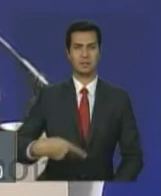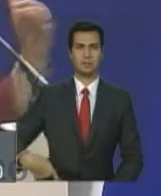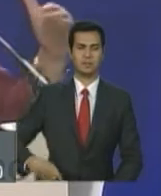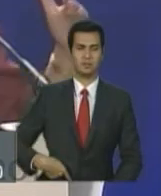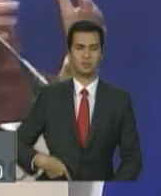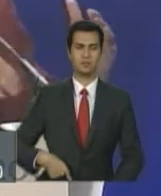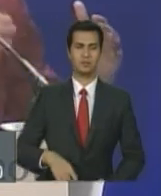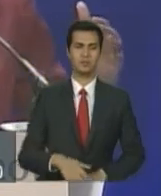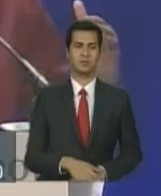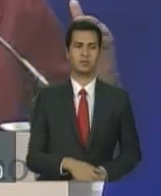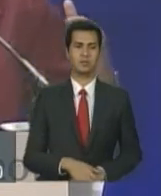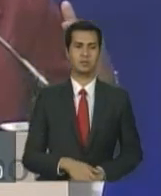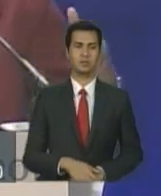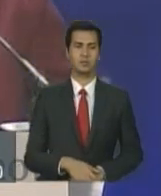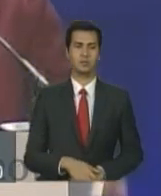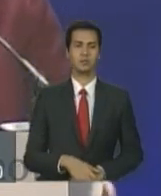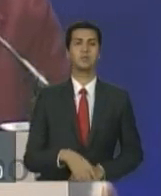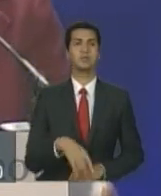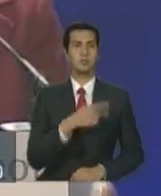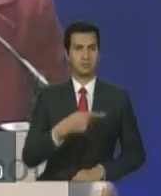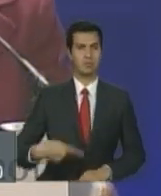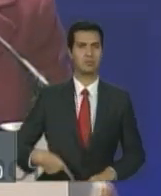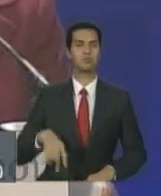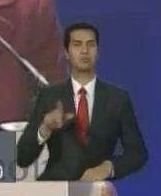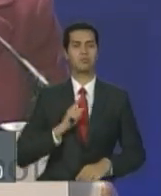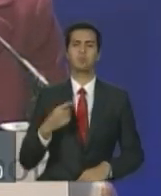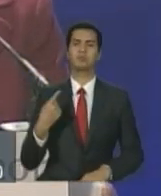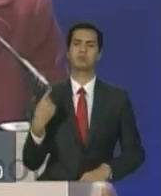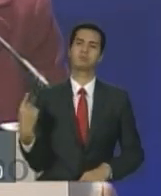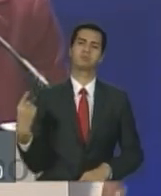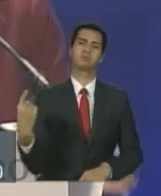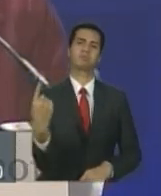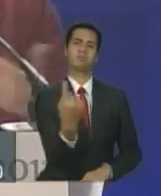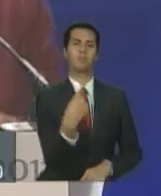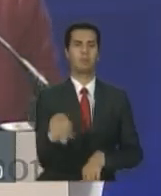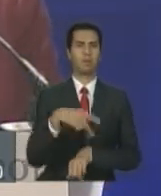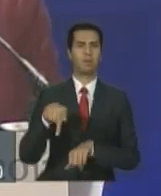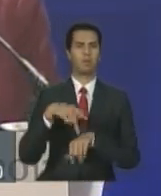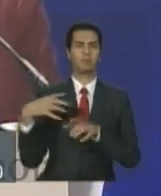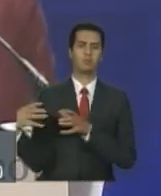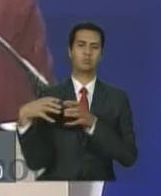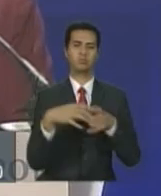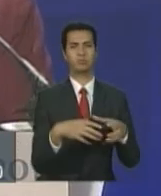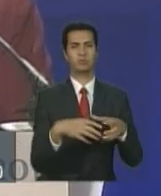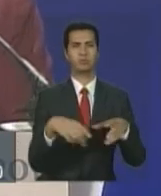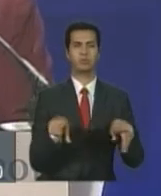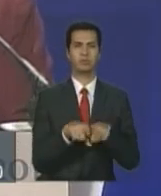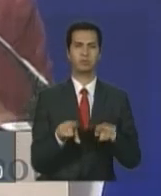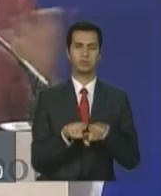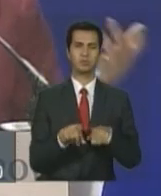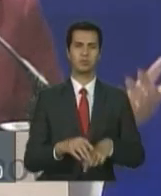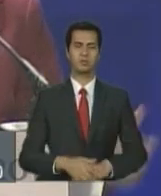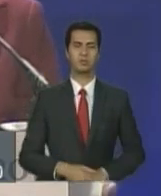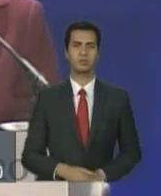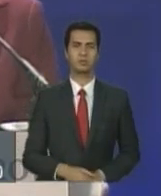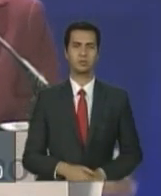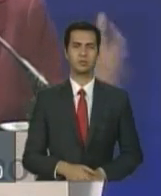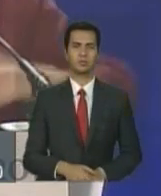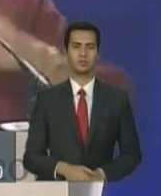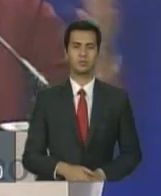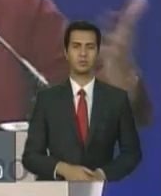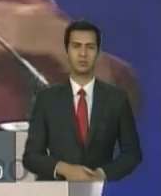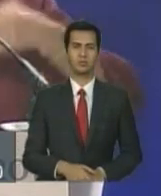e a presidente trouxe representantes sindicais dos vários países, que, na medida